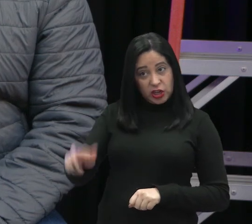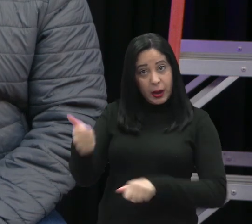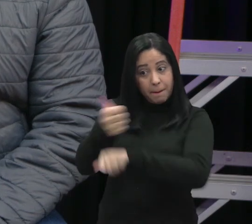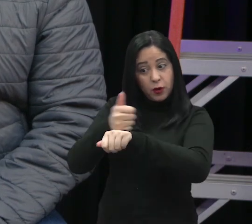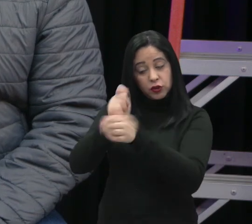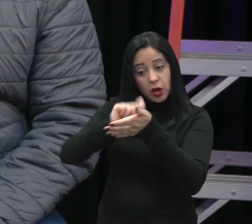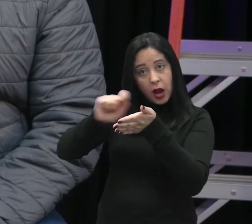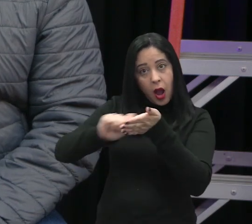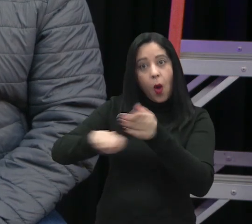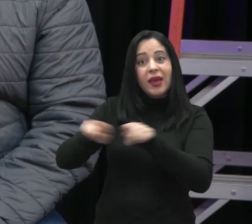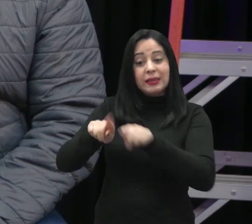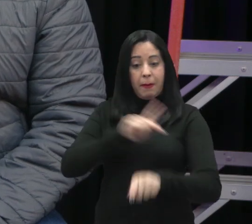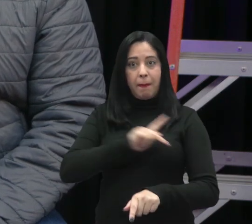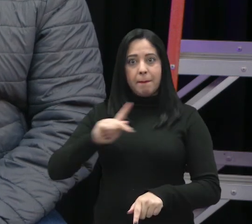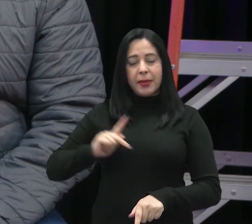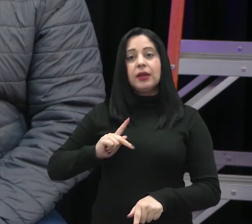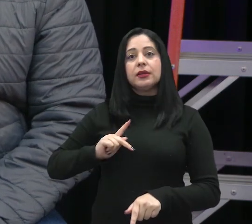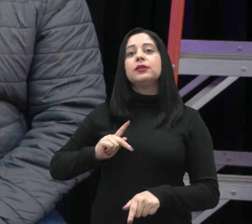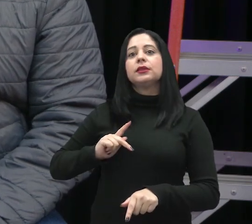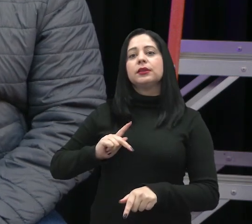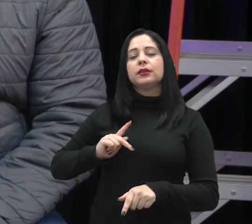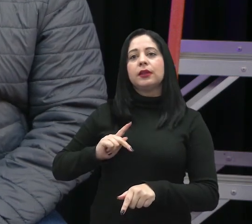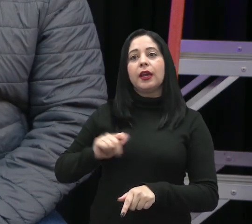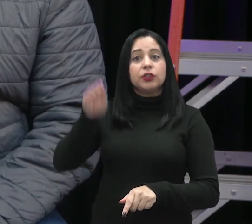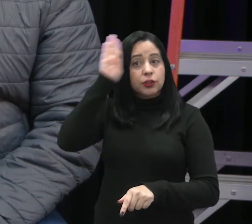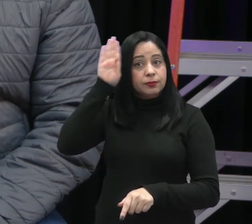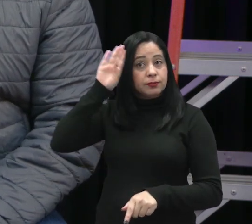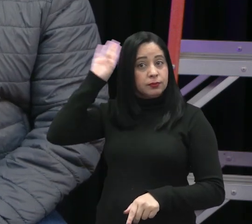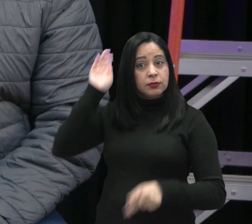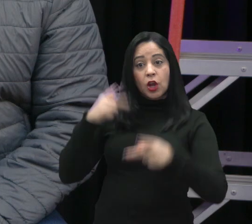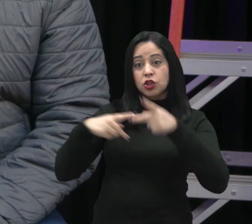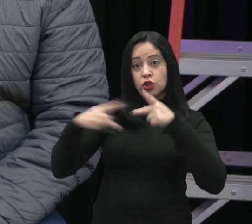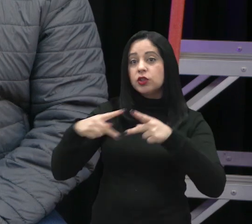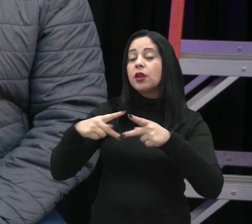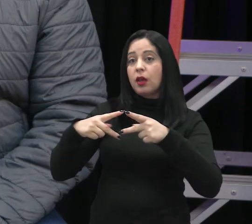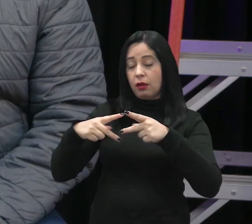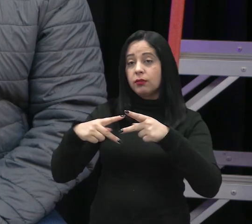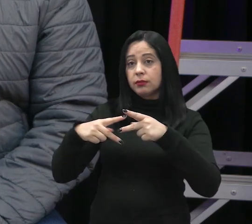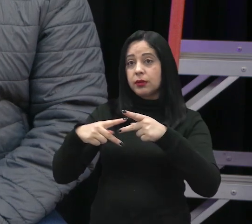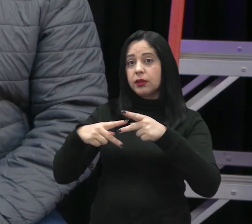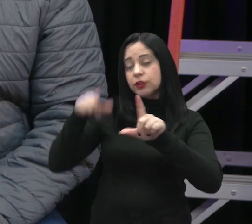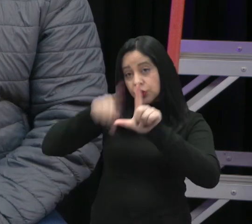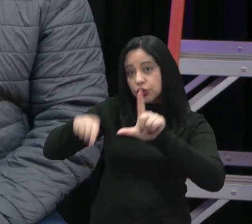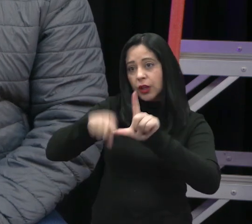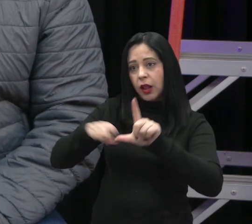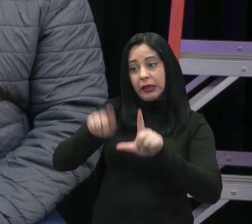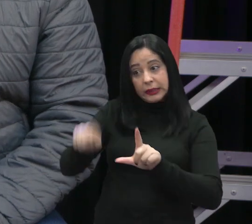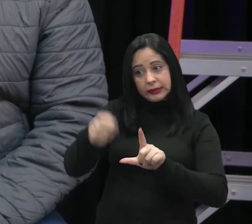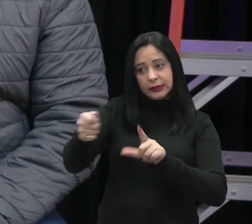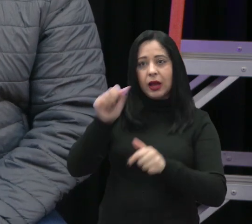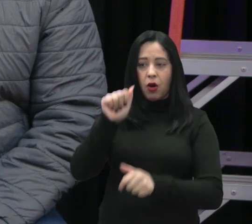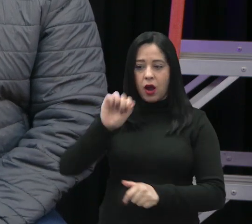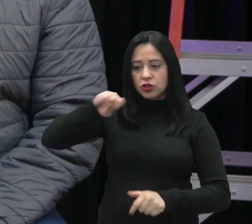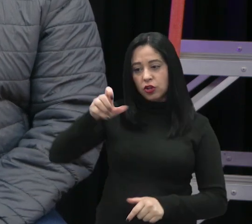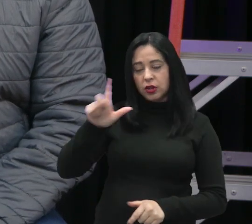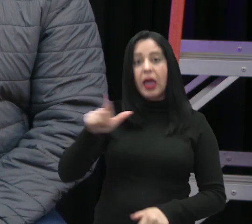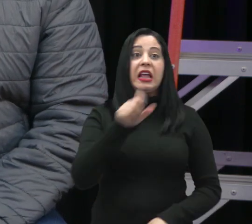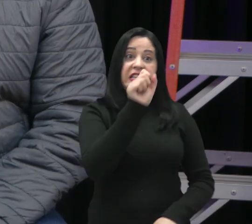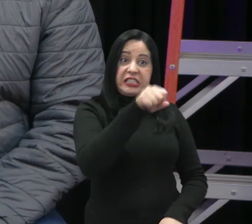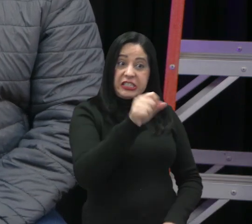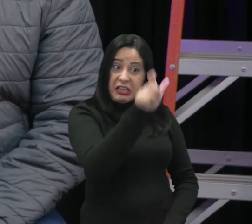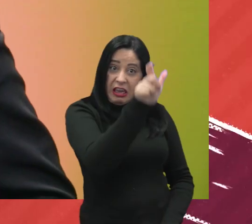e presidente da Academia Joseense de Letras. Demais, né? Um verdadeiro entusiasta do universo